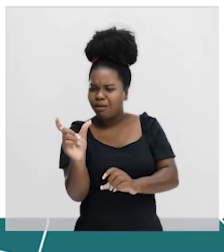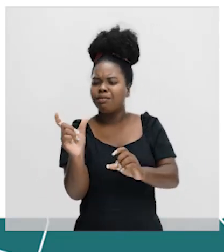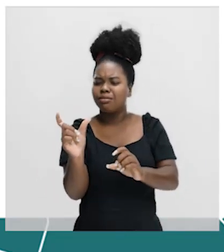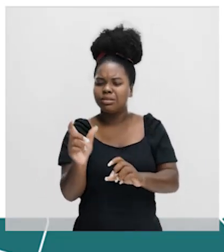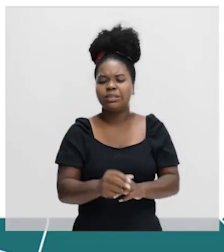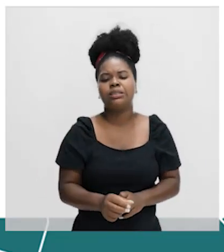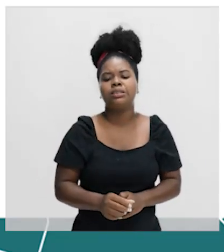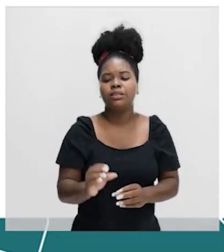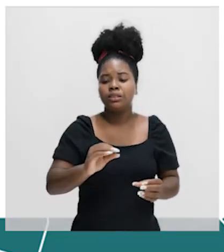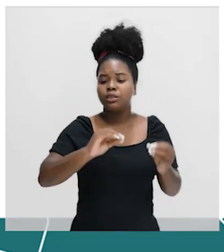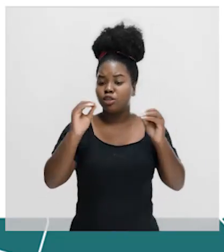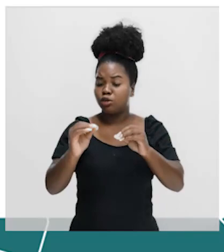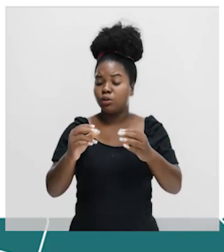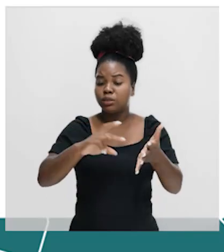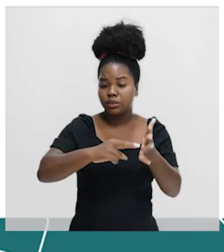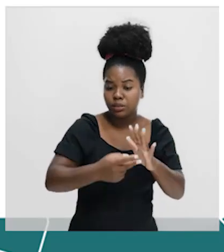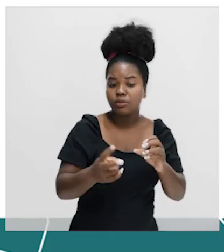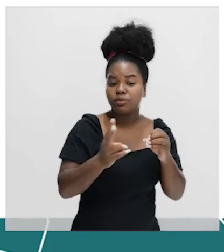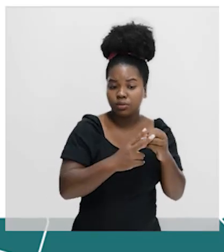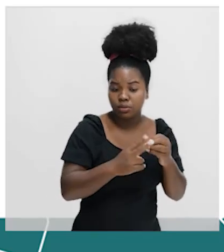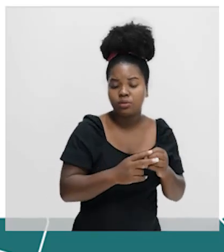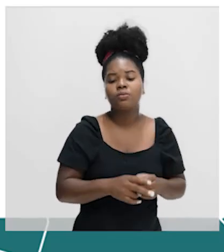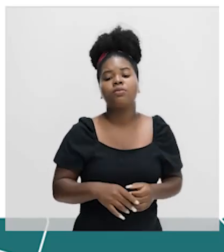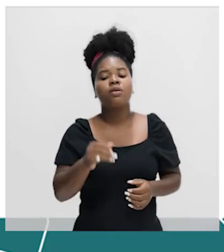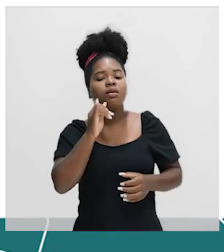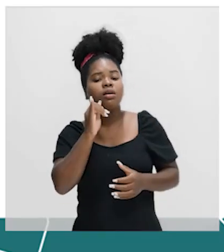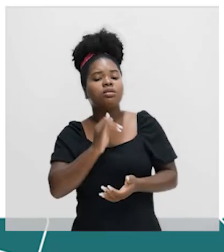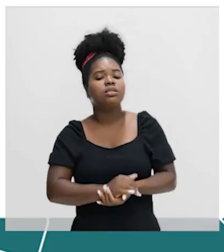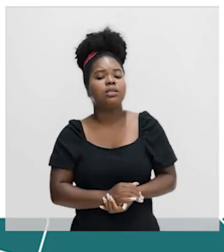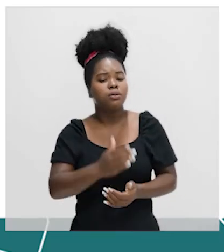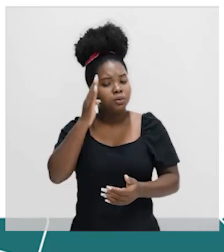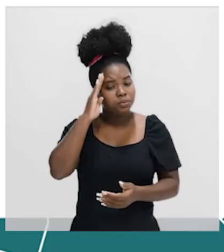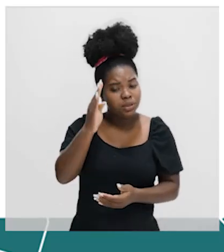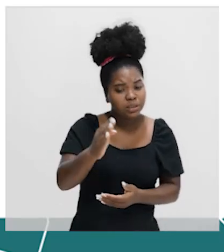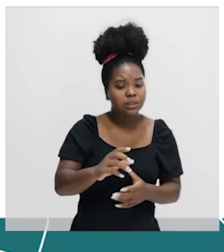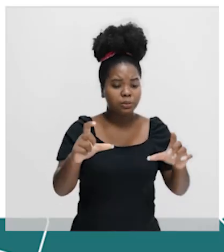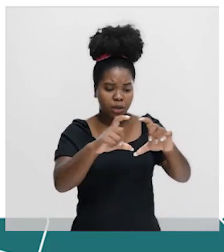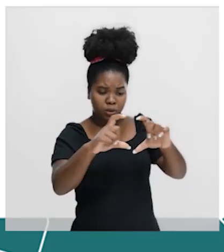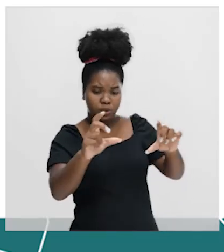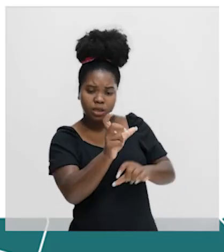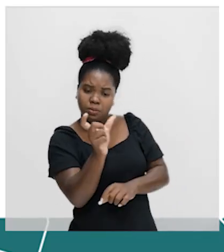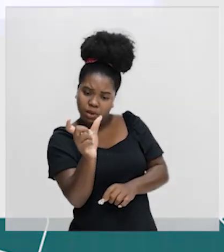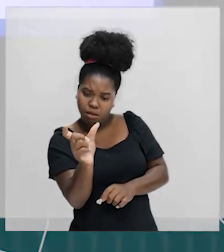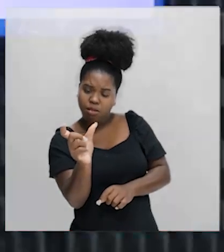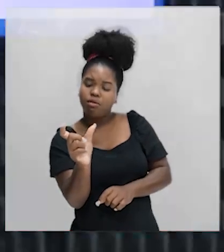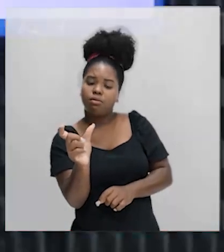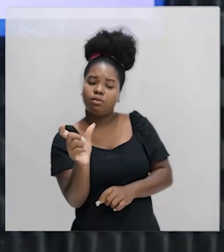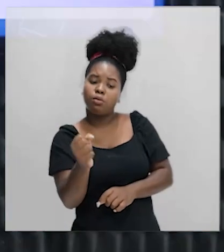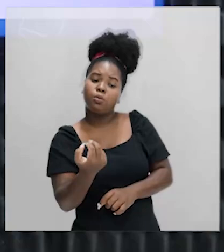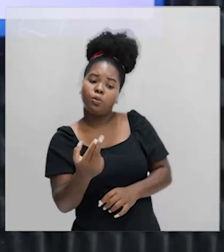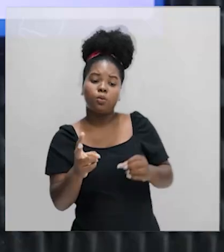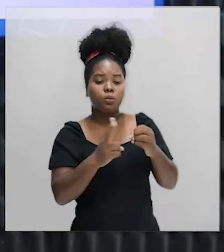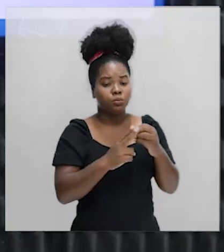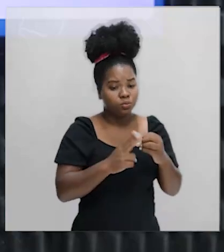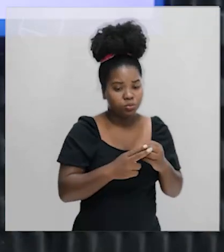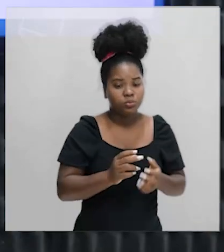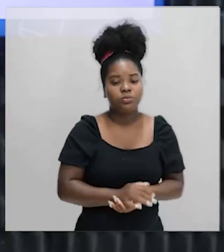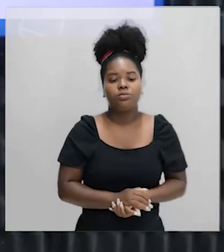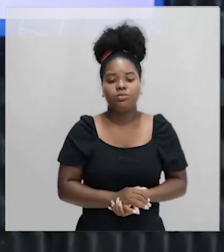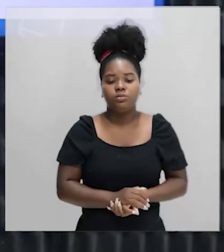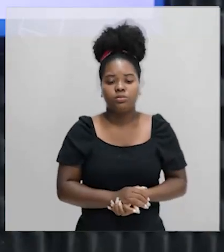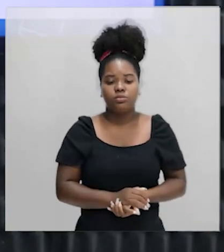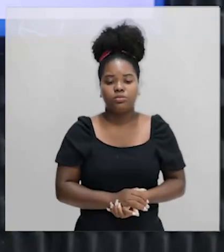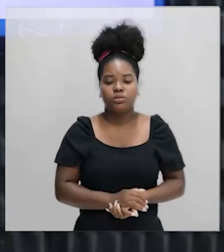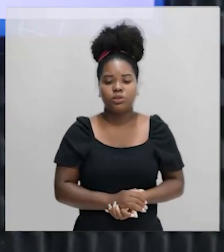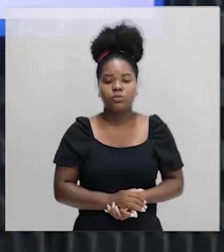o significado do verbo. É como se fosse a parte principal da palavra, ou aqui no caso do verbo. Por isso que quando a